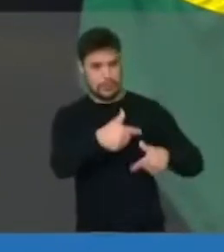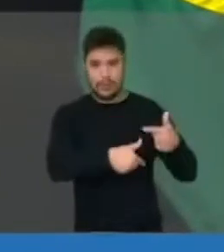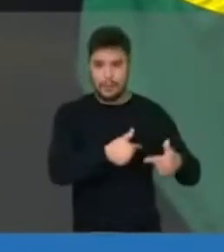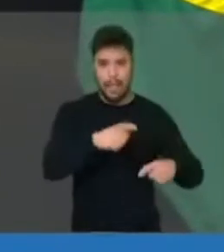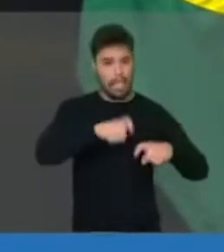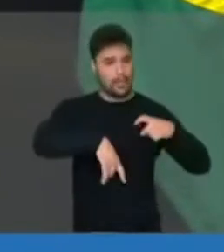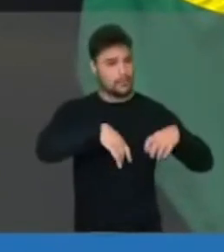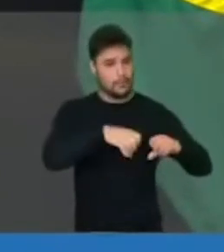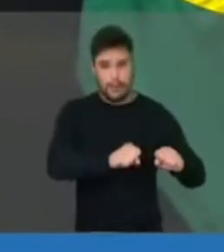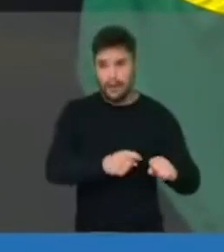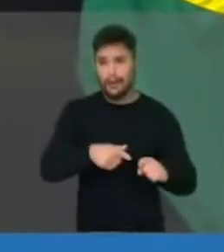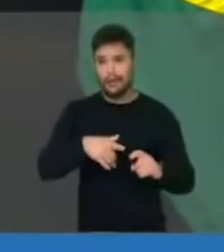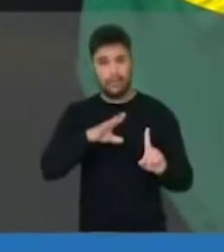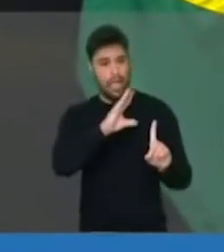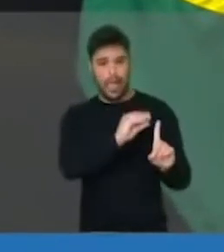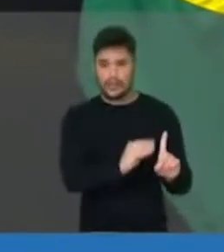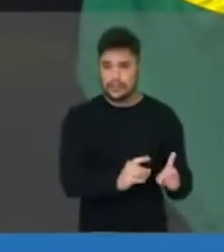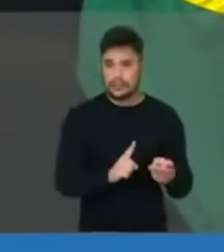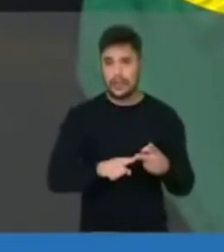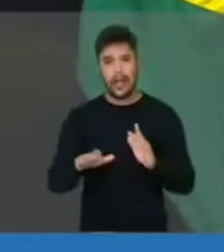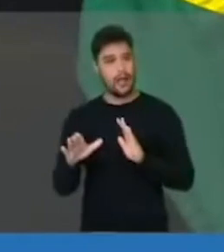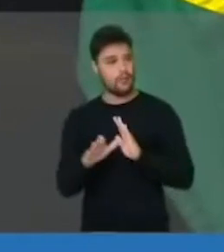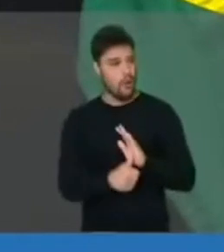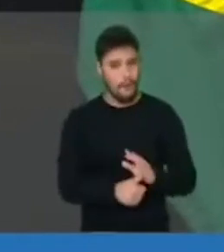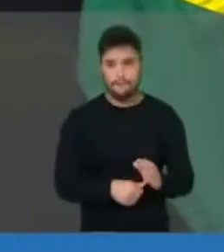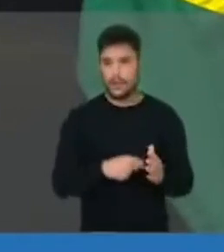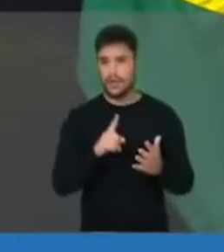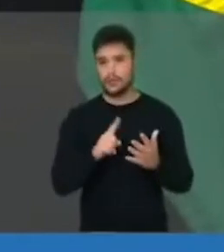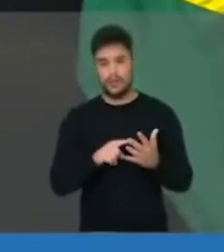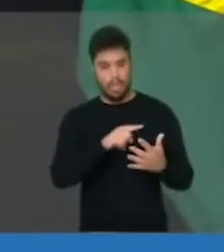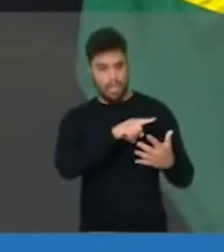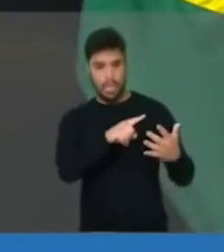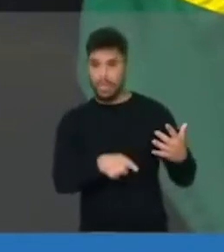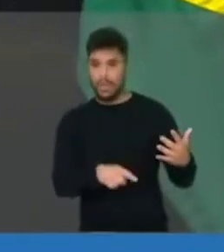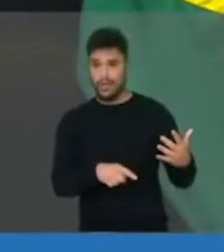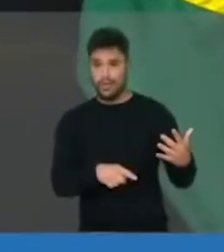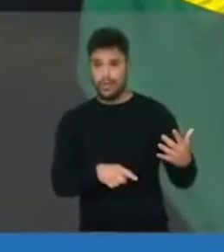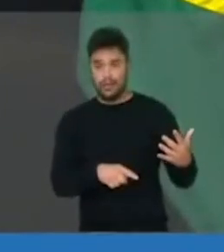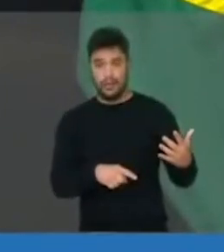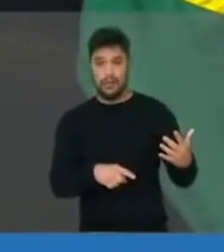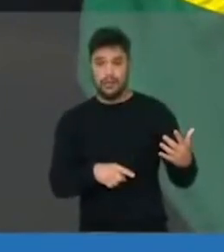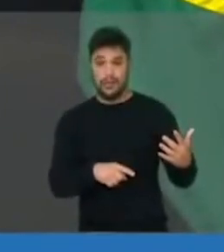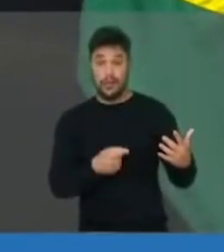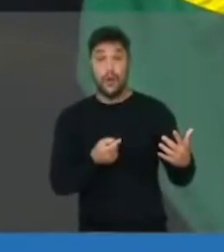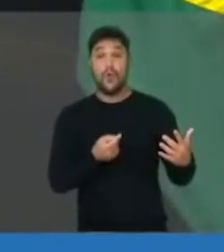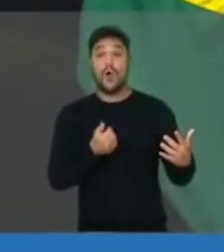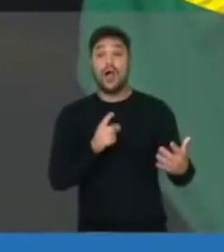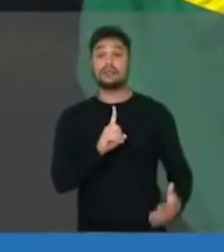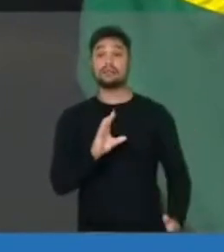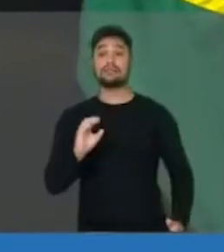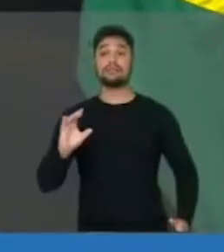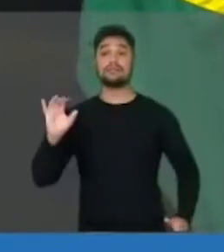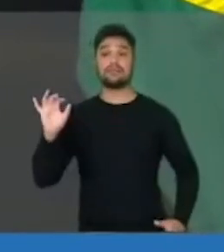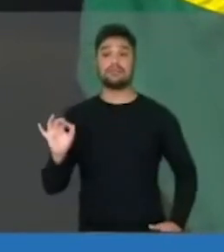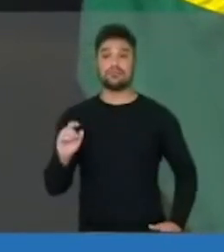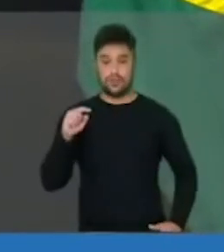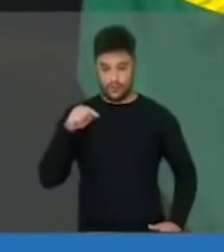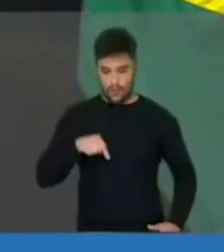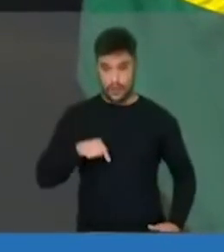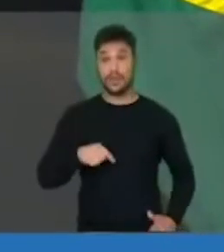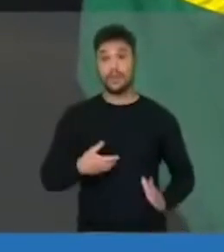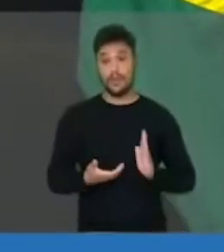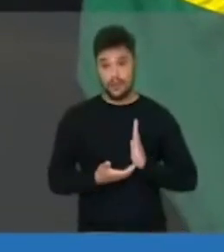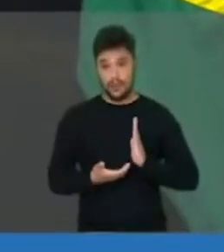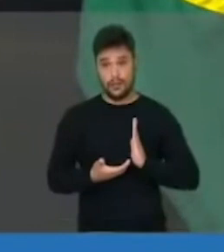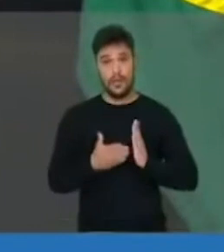estuprando assediando roubando fico feliz que quase que por unanimidade este plenário